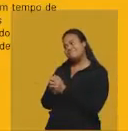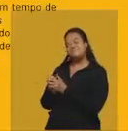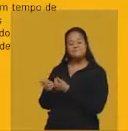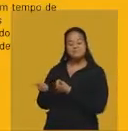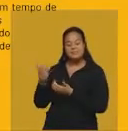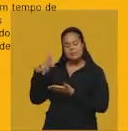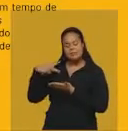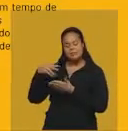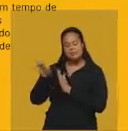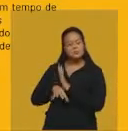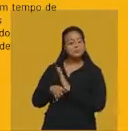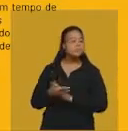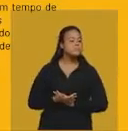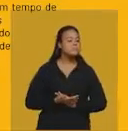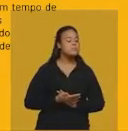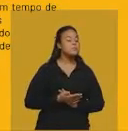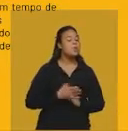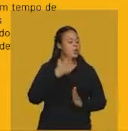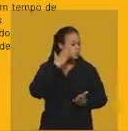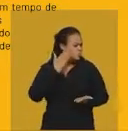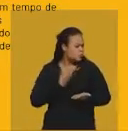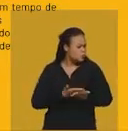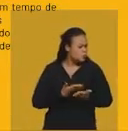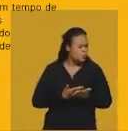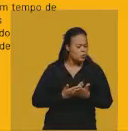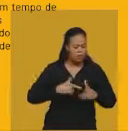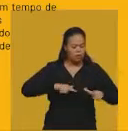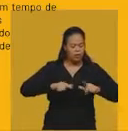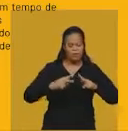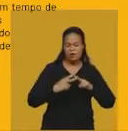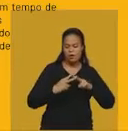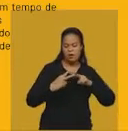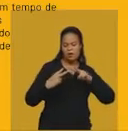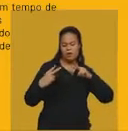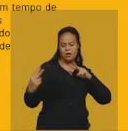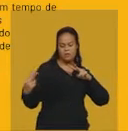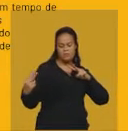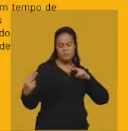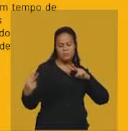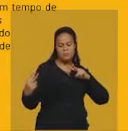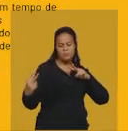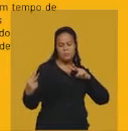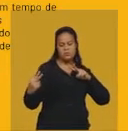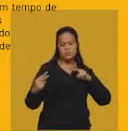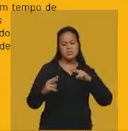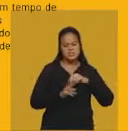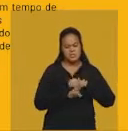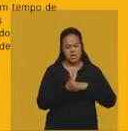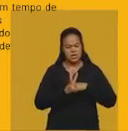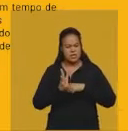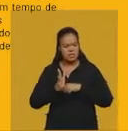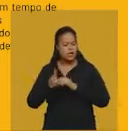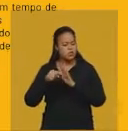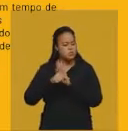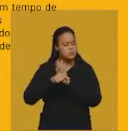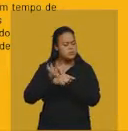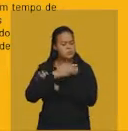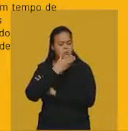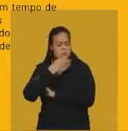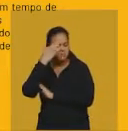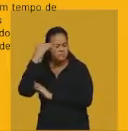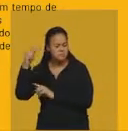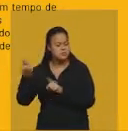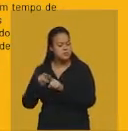Muitos estudos sobre trabalho remoto, como os feitos por Inc.com, Cisco e Harvard, deixam uma coisa